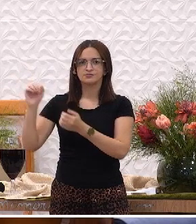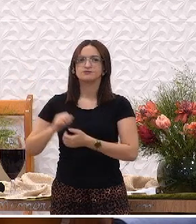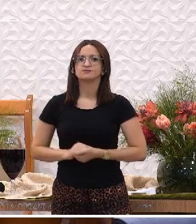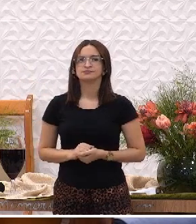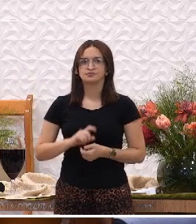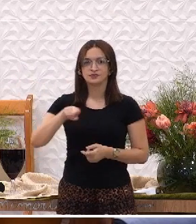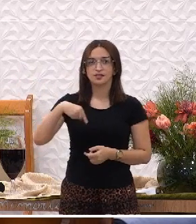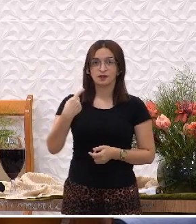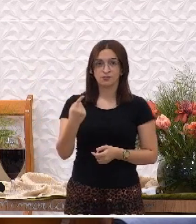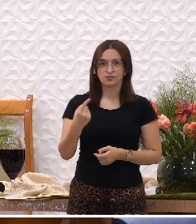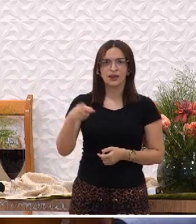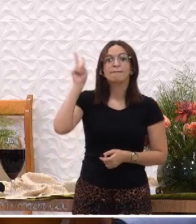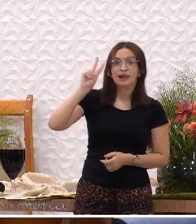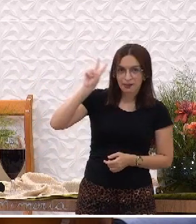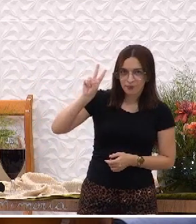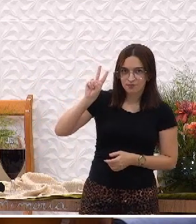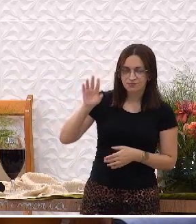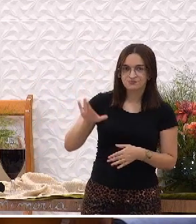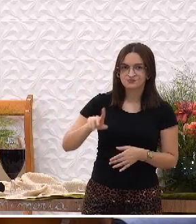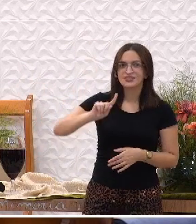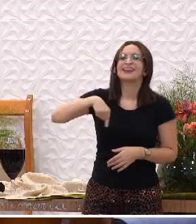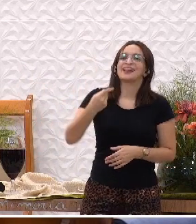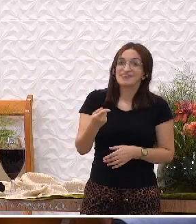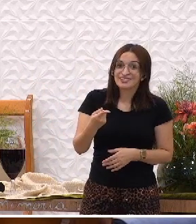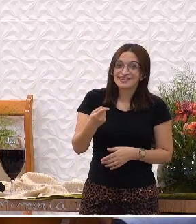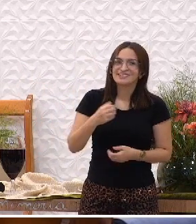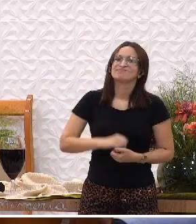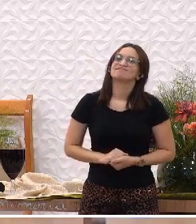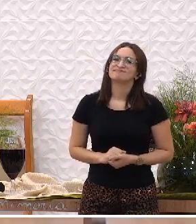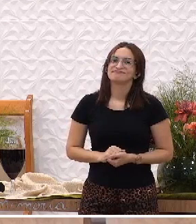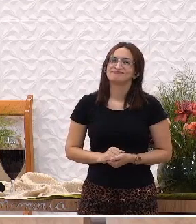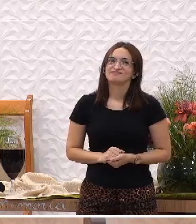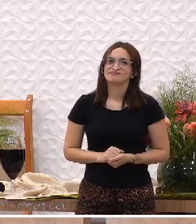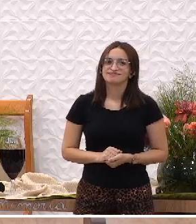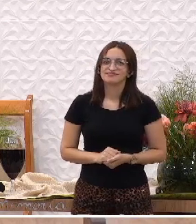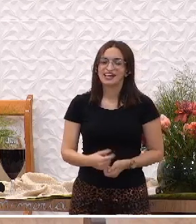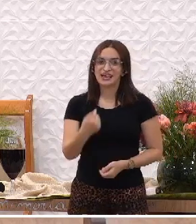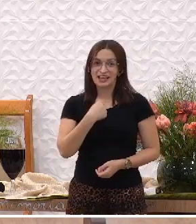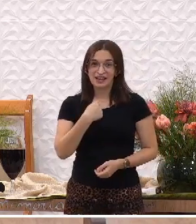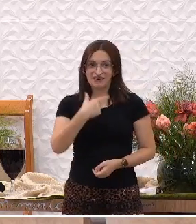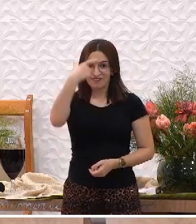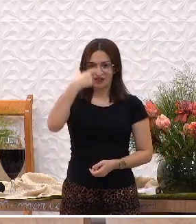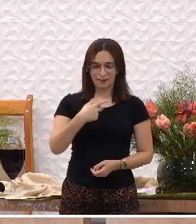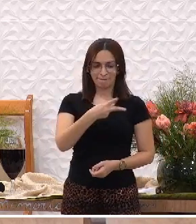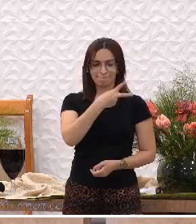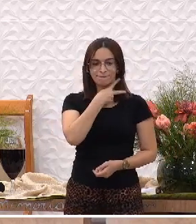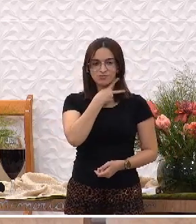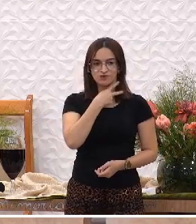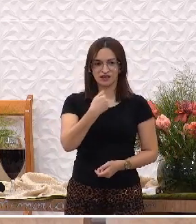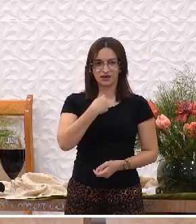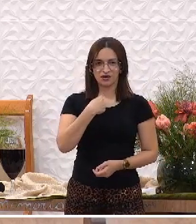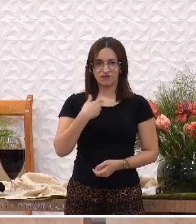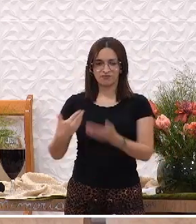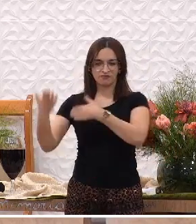E aí, só para recapitular, né? Pode passar mais um, por favor. Eu sou presbiteriano porque eu faço parte de uma igreja histórica,